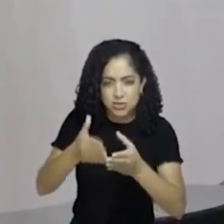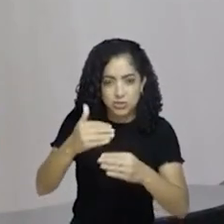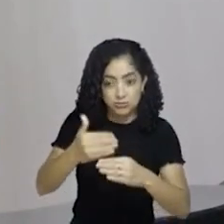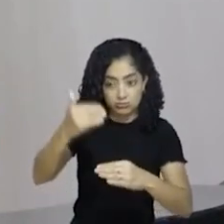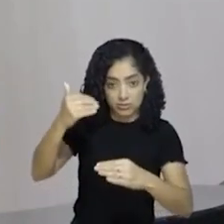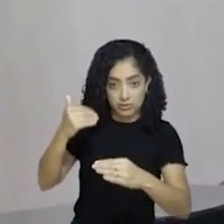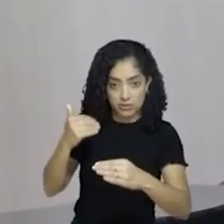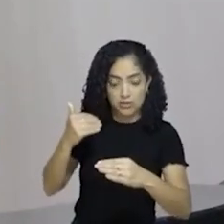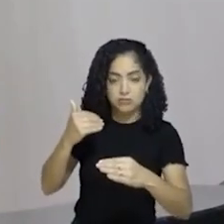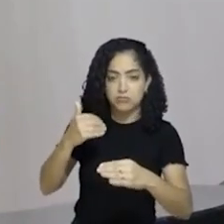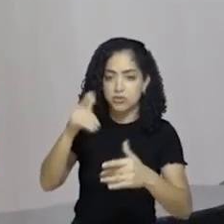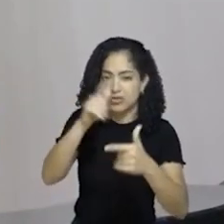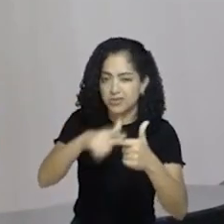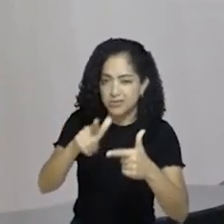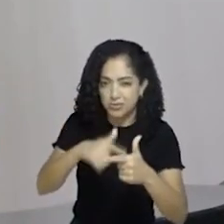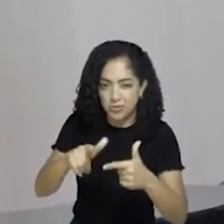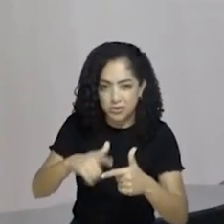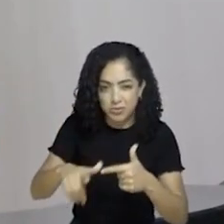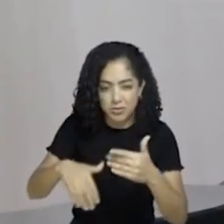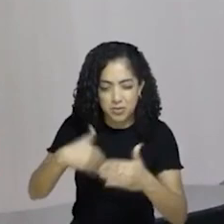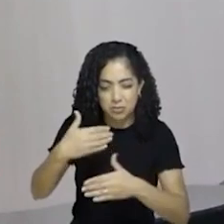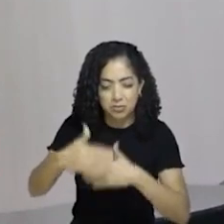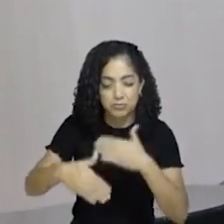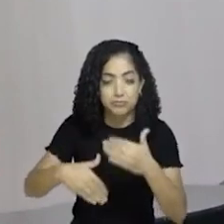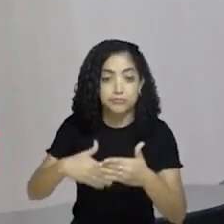e acontecido uma desgraceira na br-101